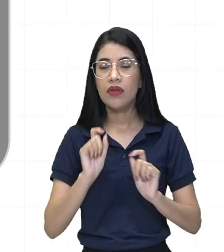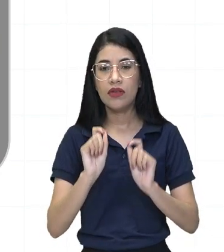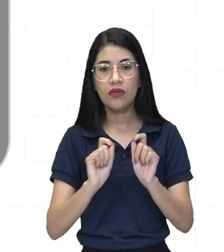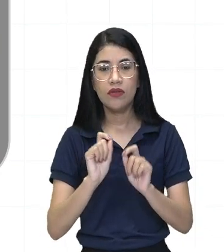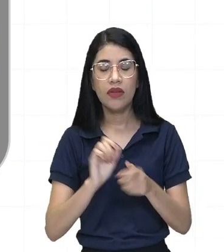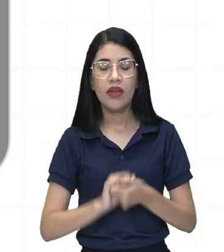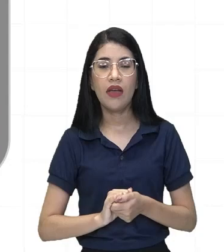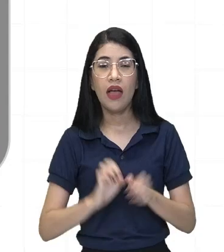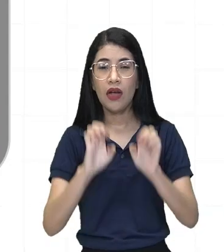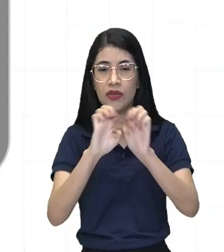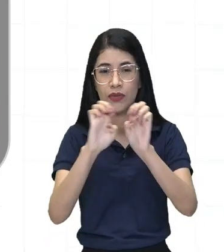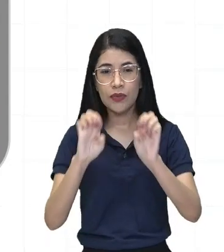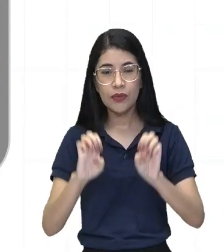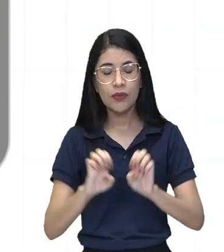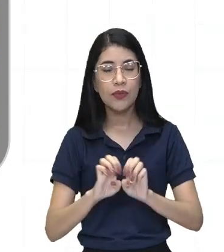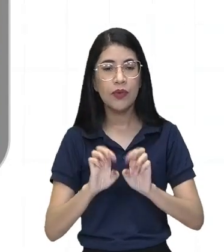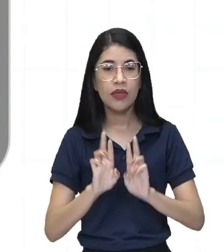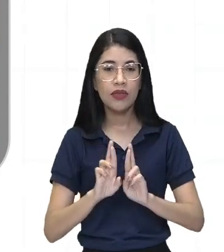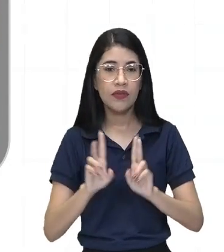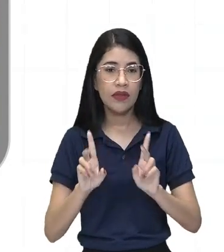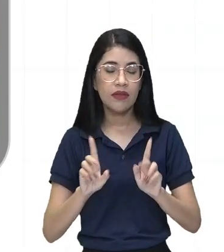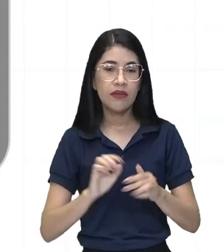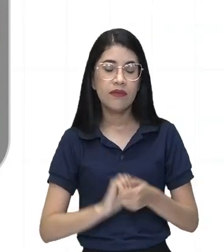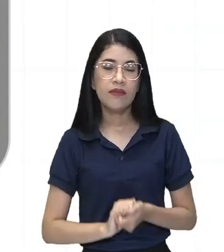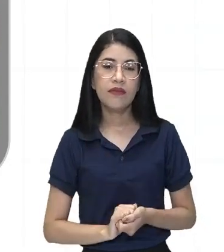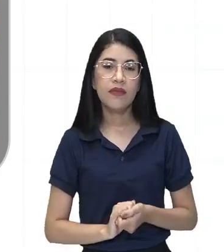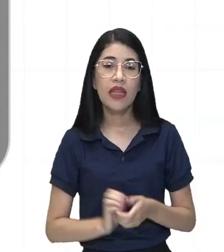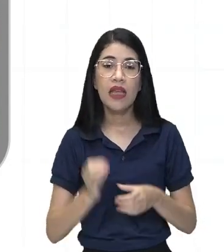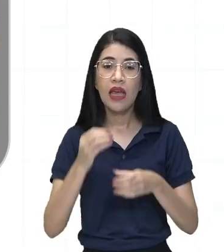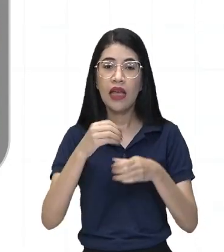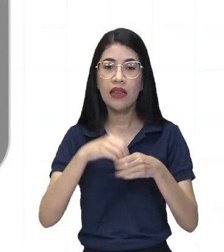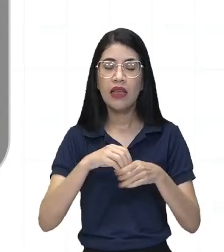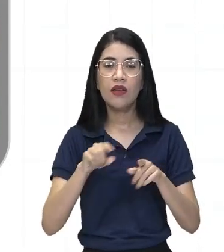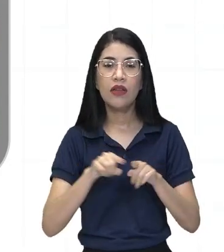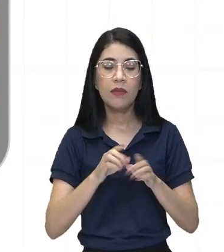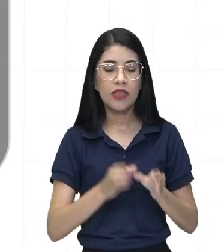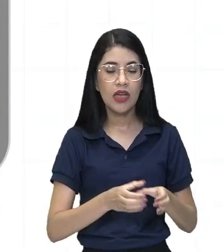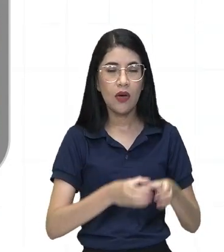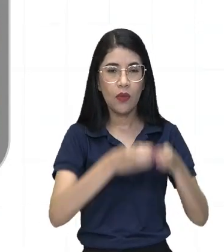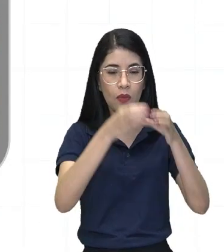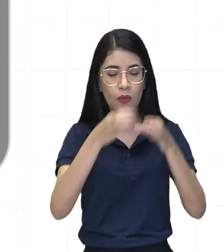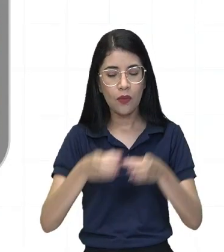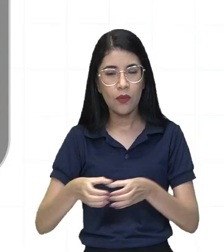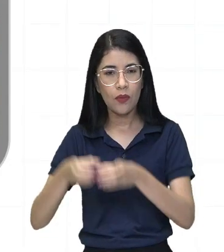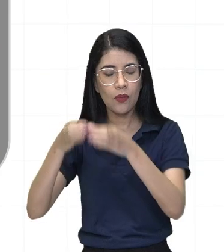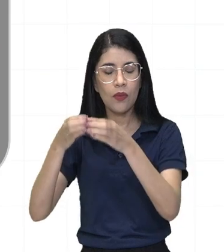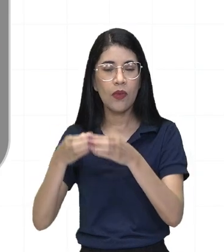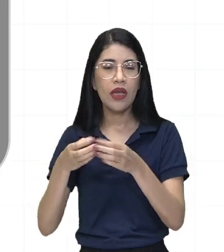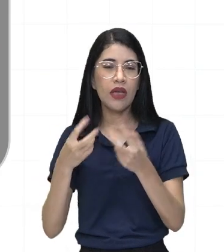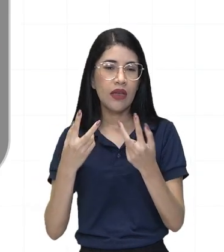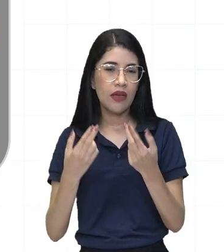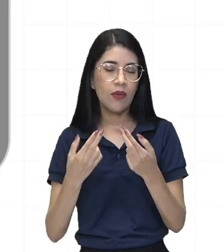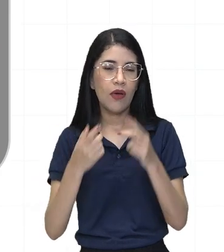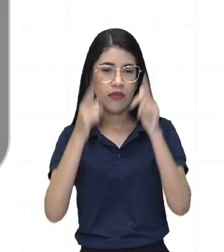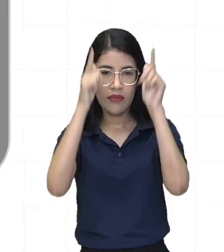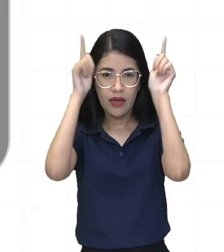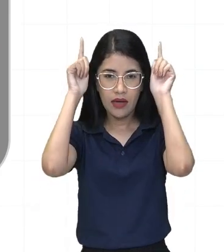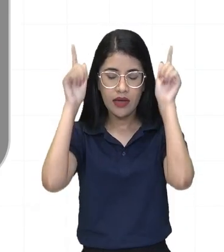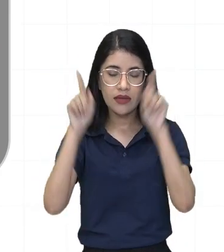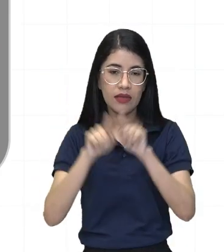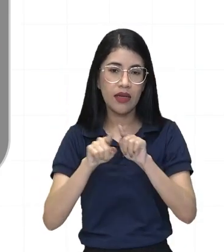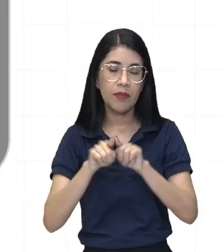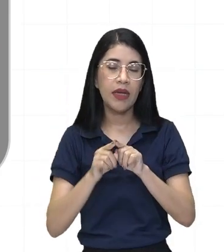própria estrutura. No interior dele, as colunas, como nós vimos lá na Grécia, as colunas já